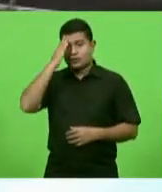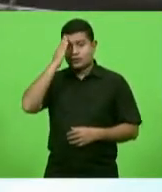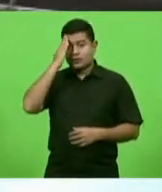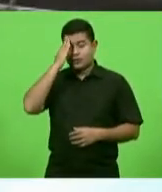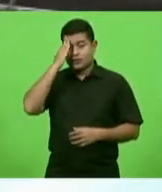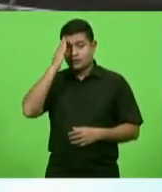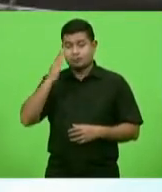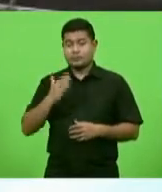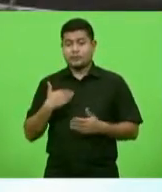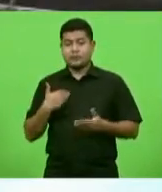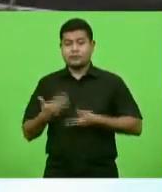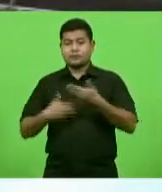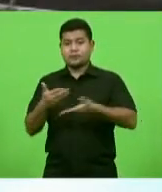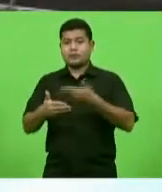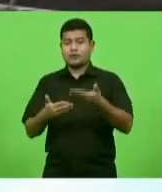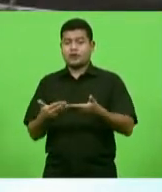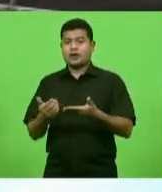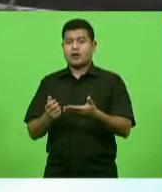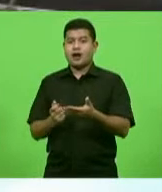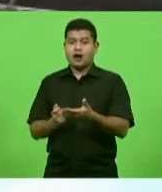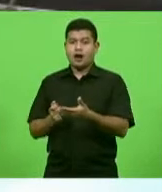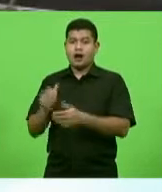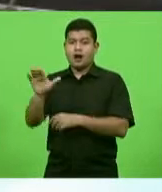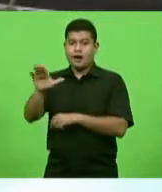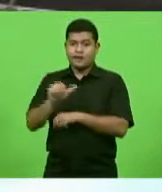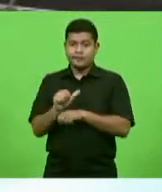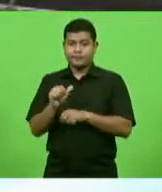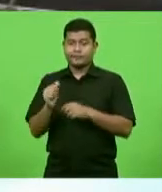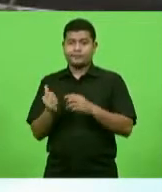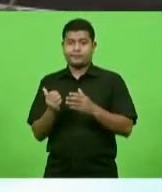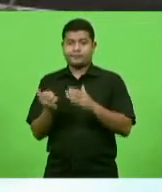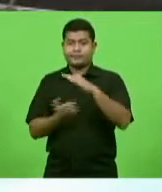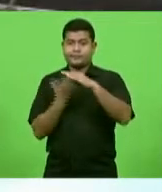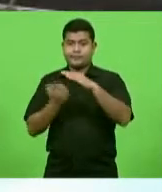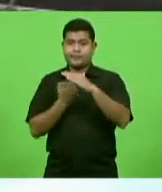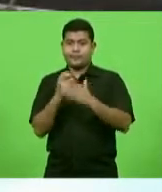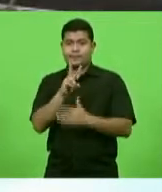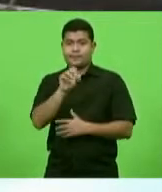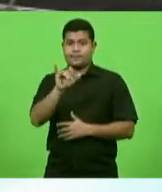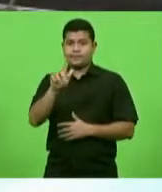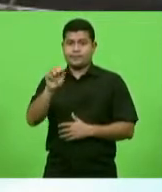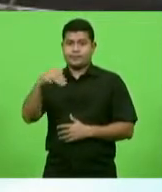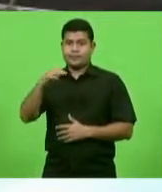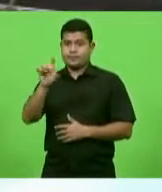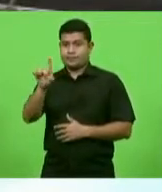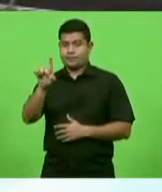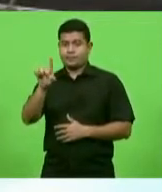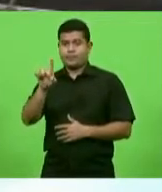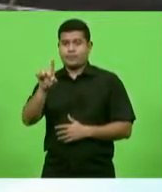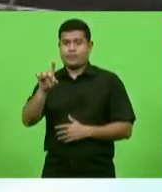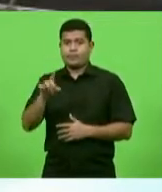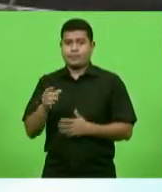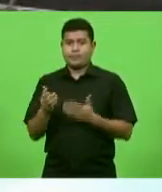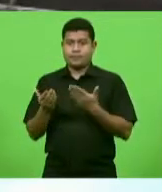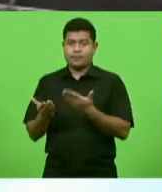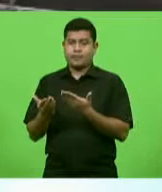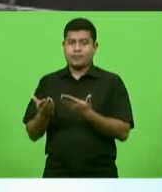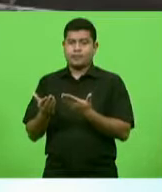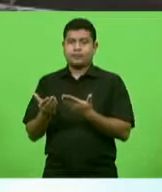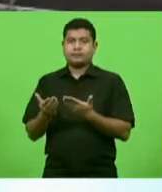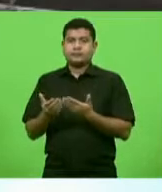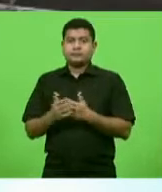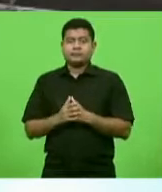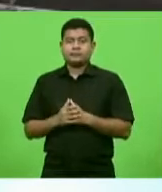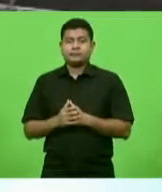que envolvem a contratação da empresa Veiga Med, especialmente das ações e omissões que possibilitaram a dilapidação